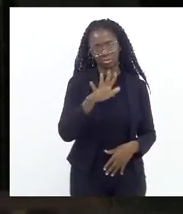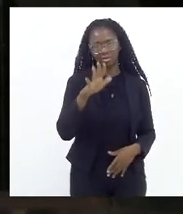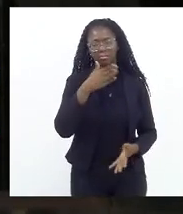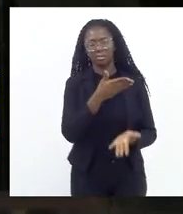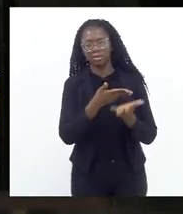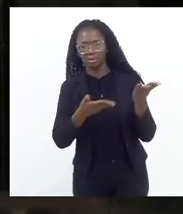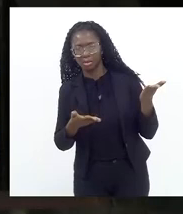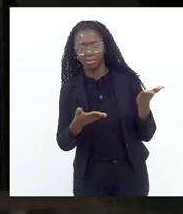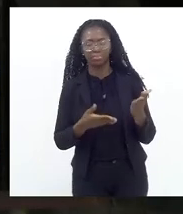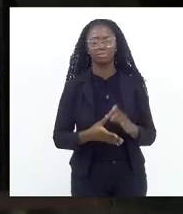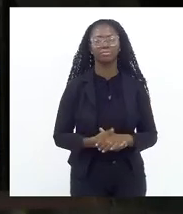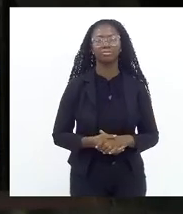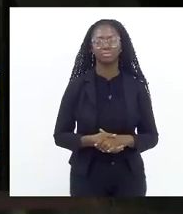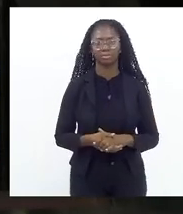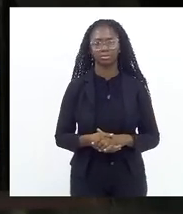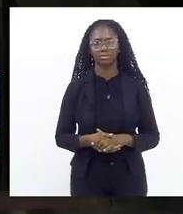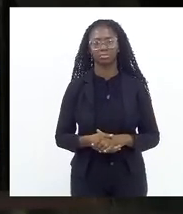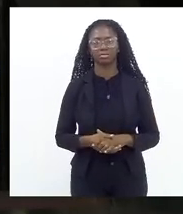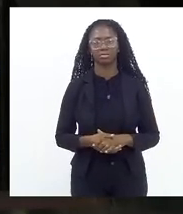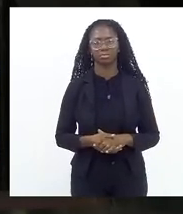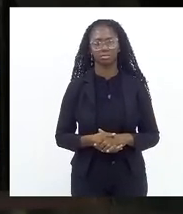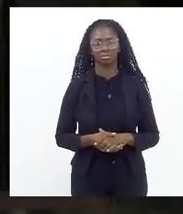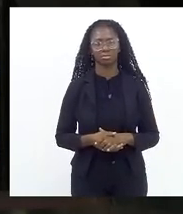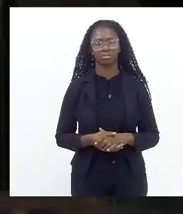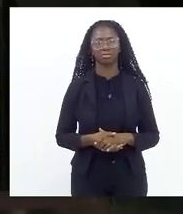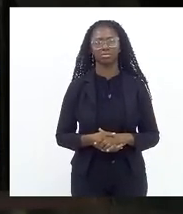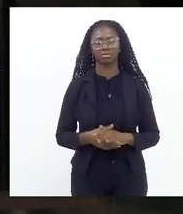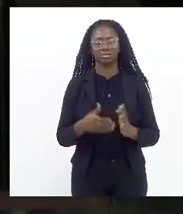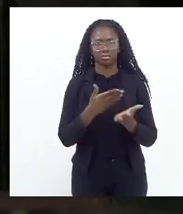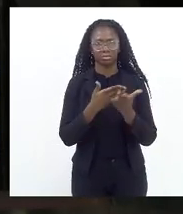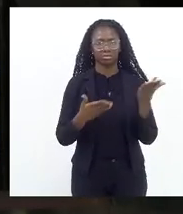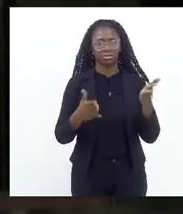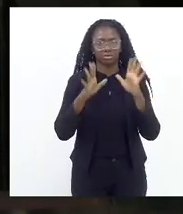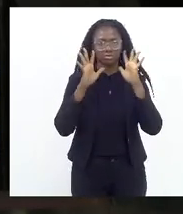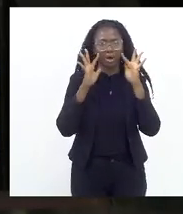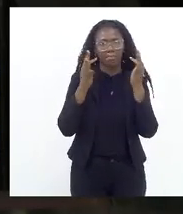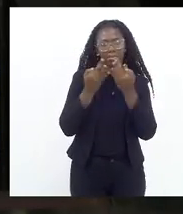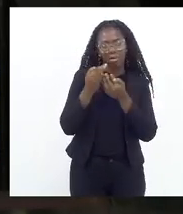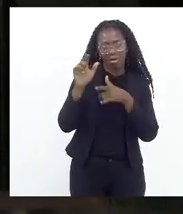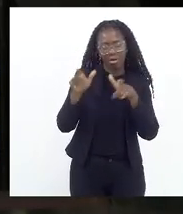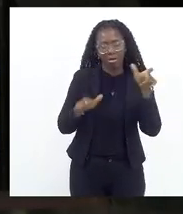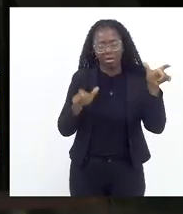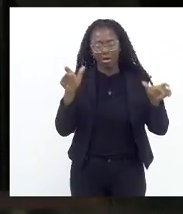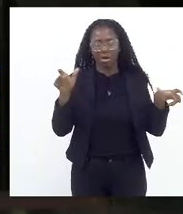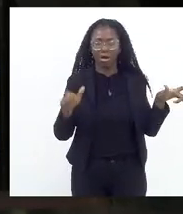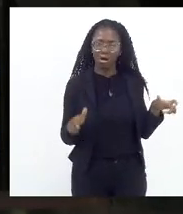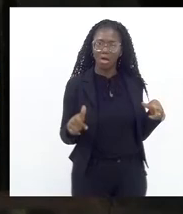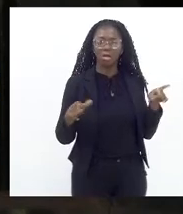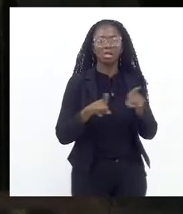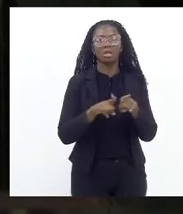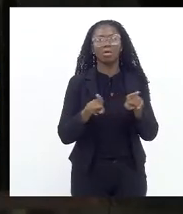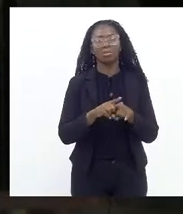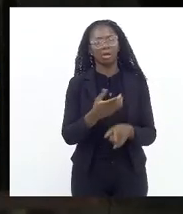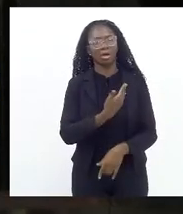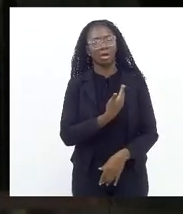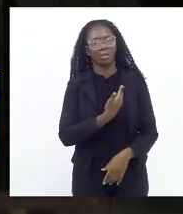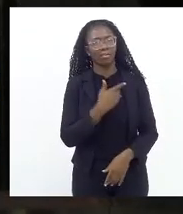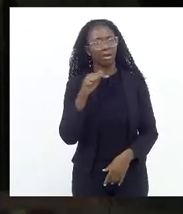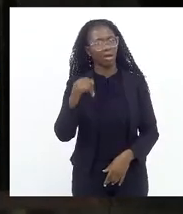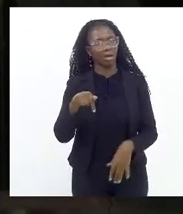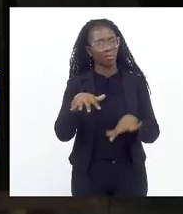Perdemos alguns de nós, entes próximos, entes queridos. Perdemos colegas aqui no